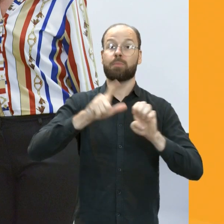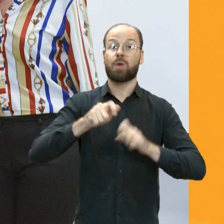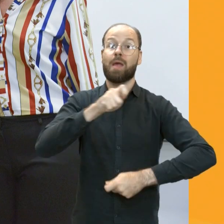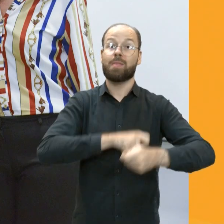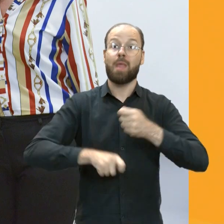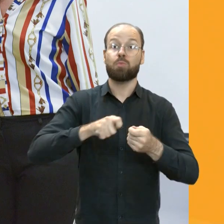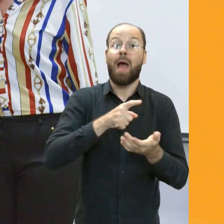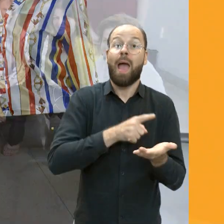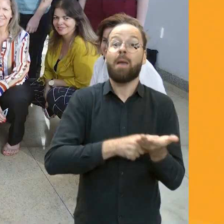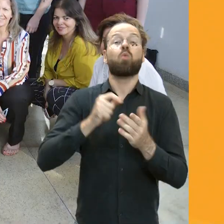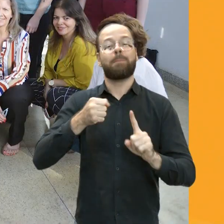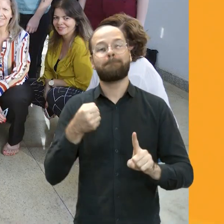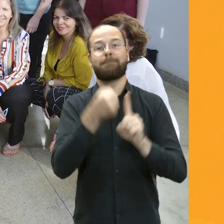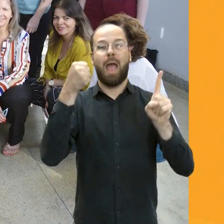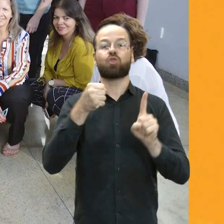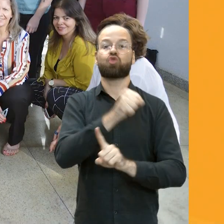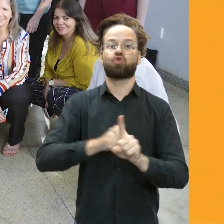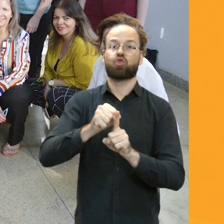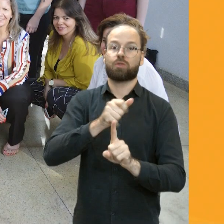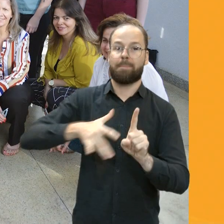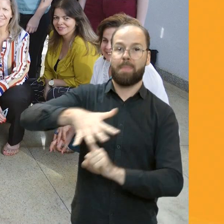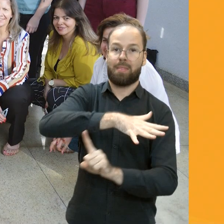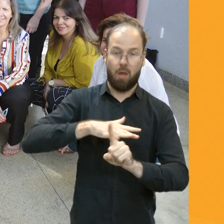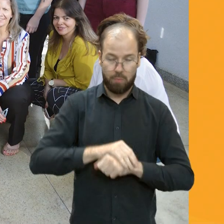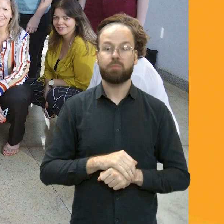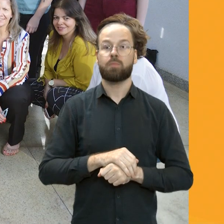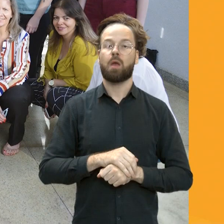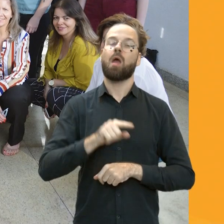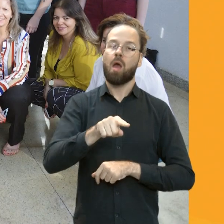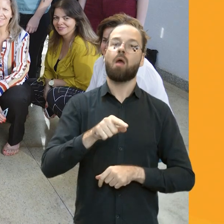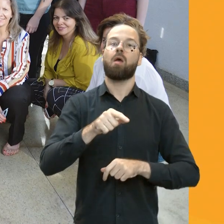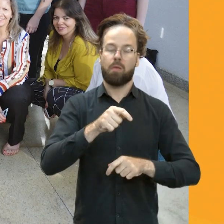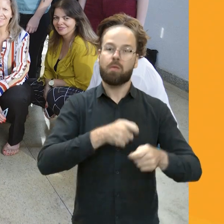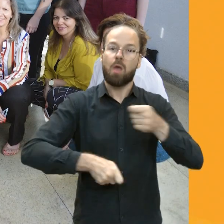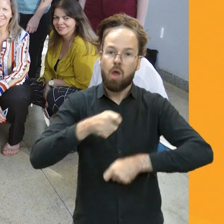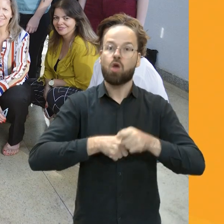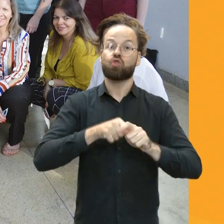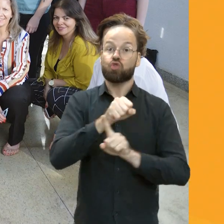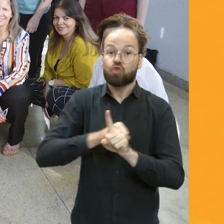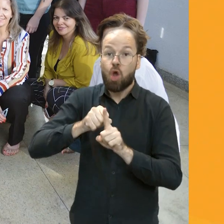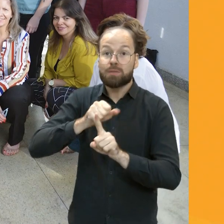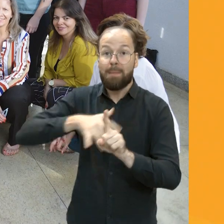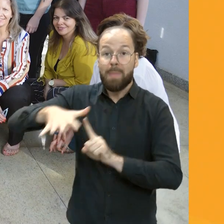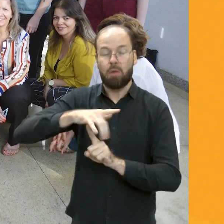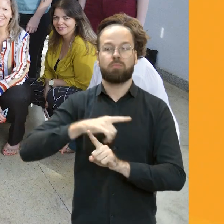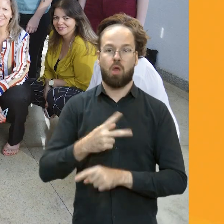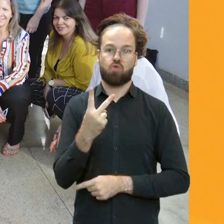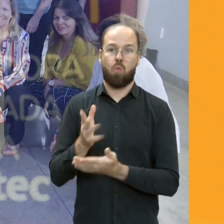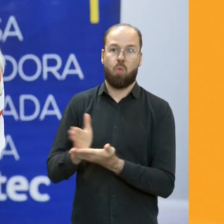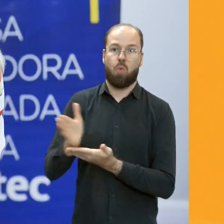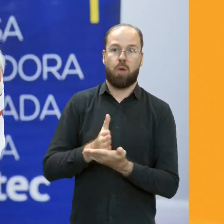Impacto Socioambiental. Para a categoria de Empreendedorismo de Negócio de Impacto Socioambiental, há duas modalidades